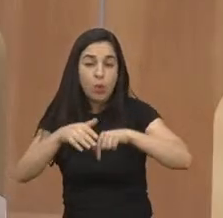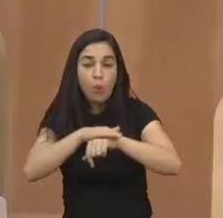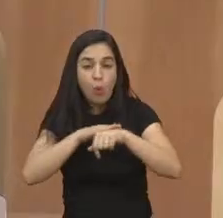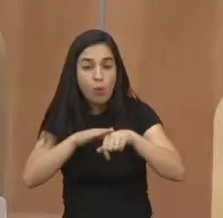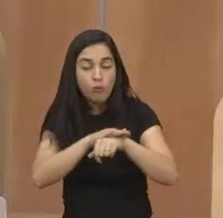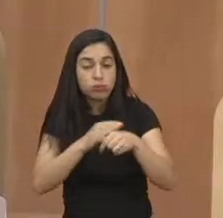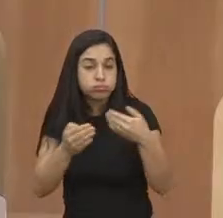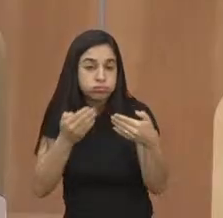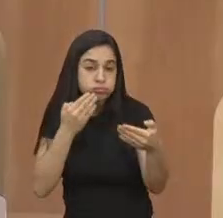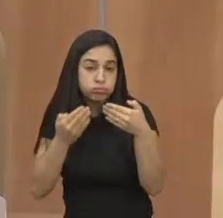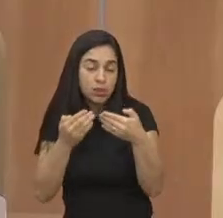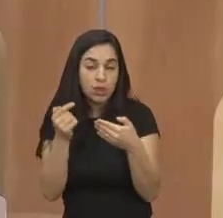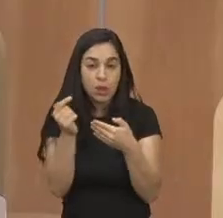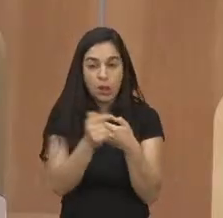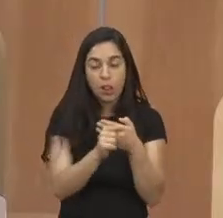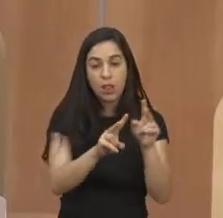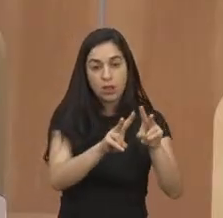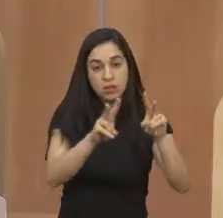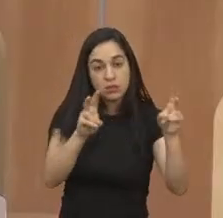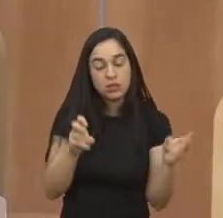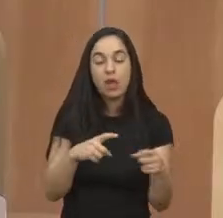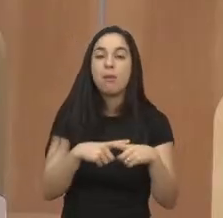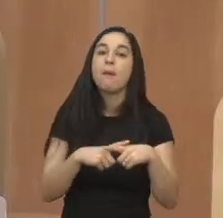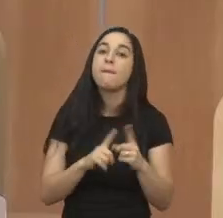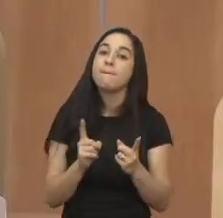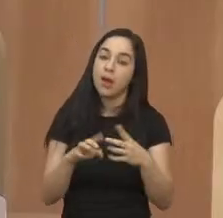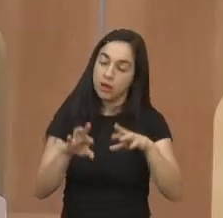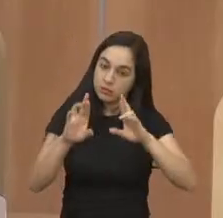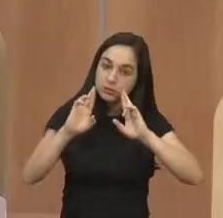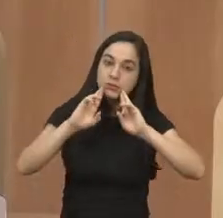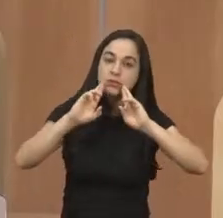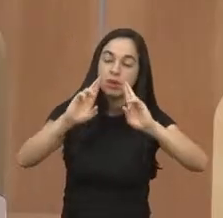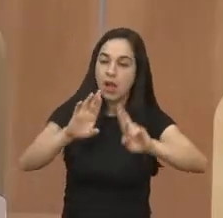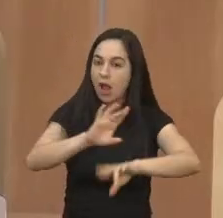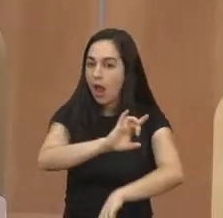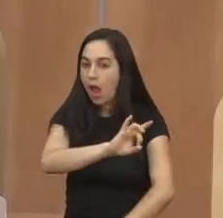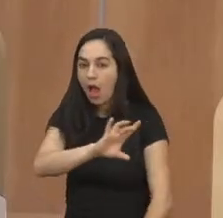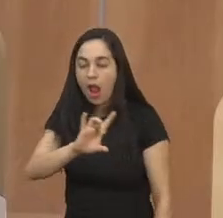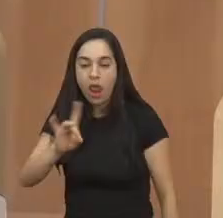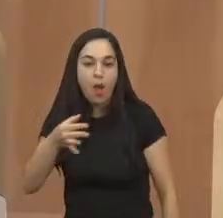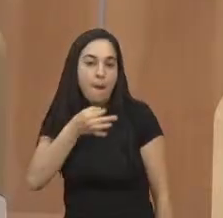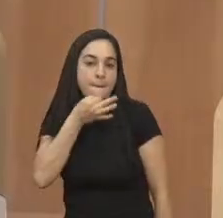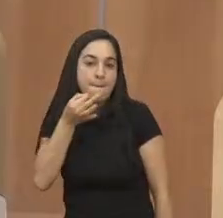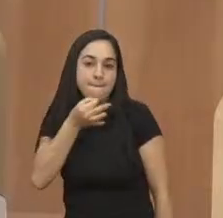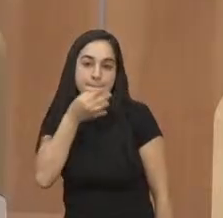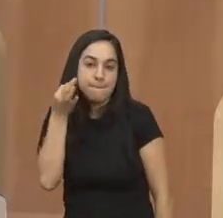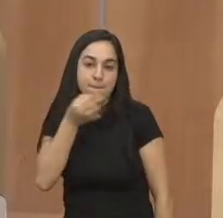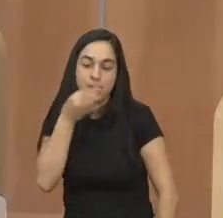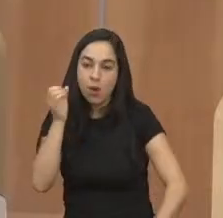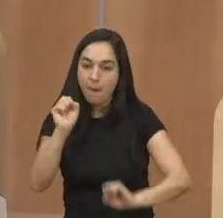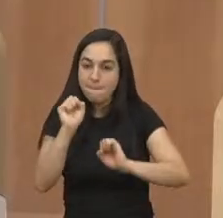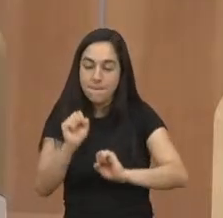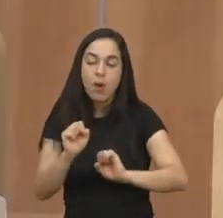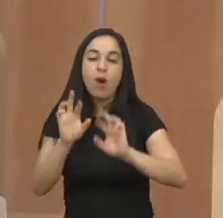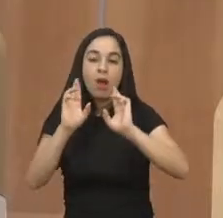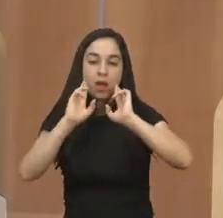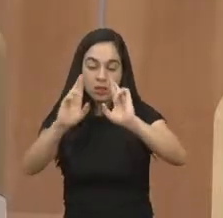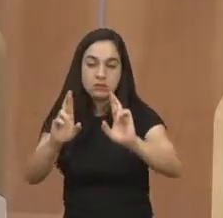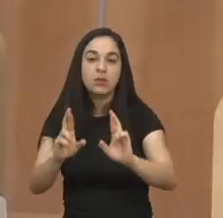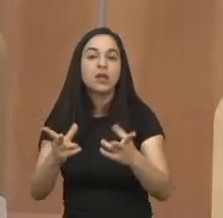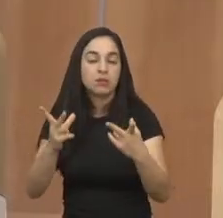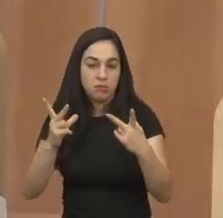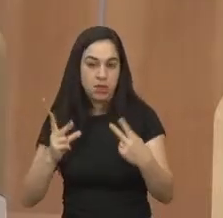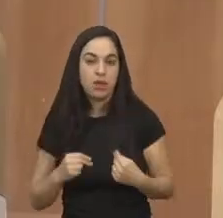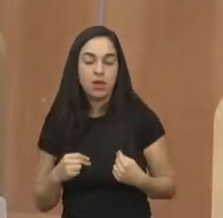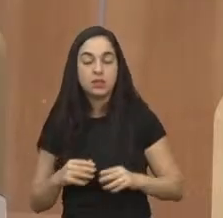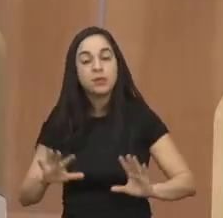forma laica. Porque cada um, como eu disse, merece o respeito. Então, se uma